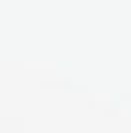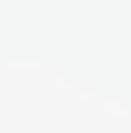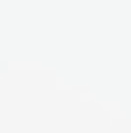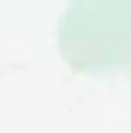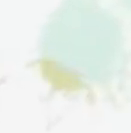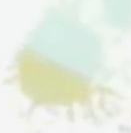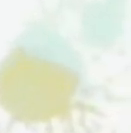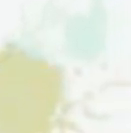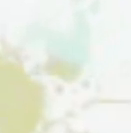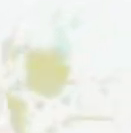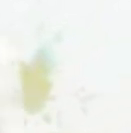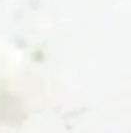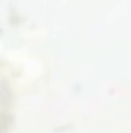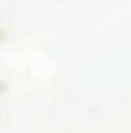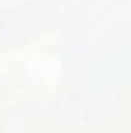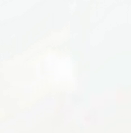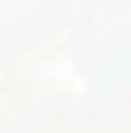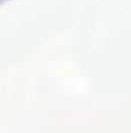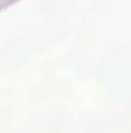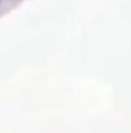Educação.